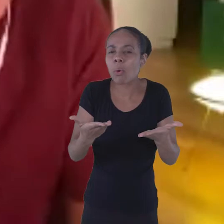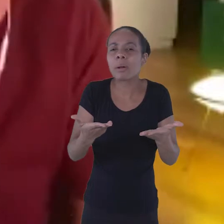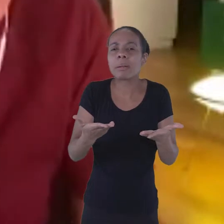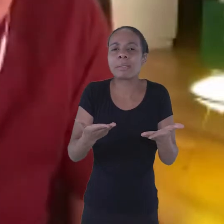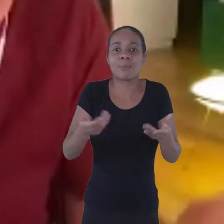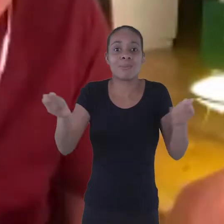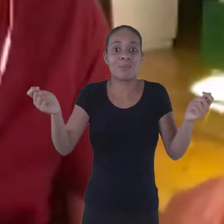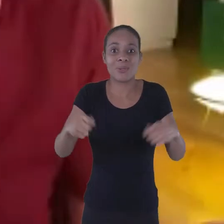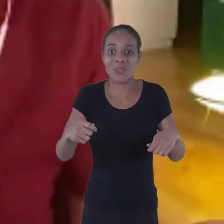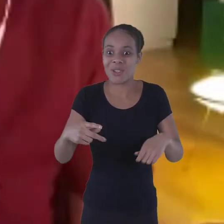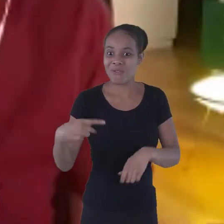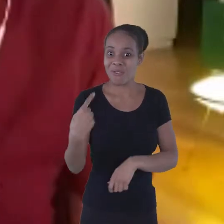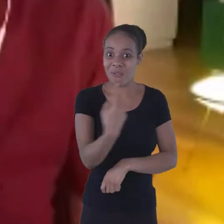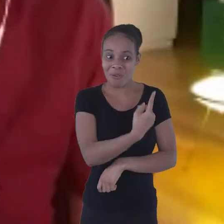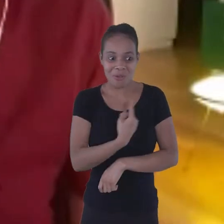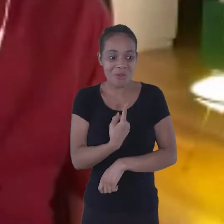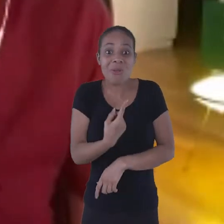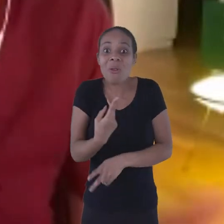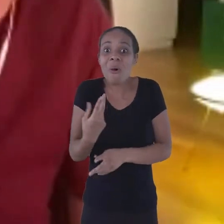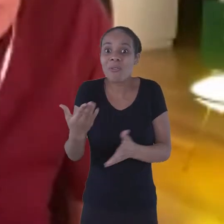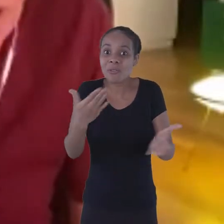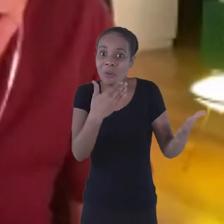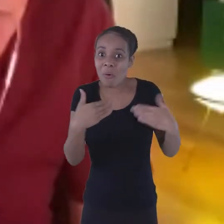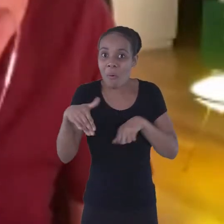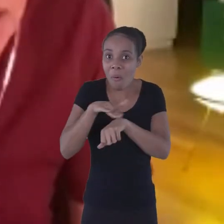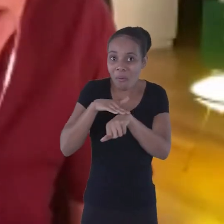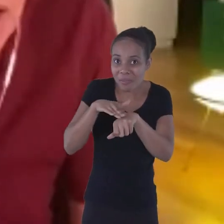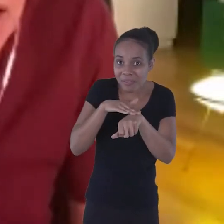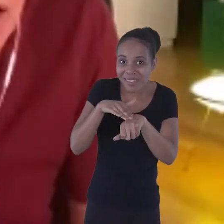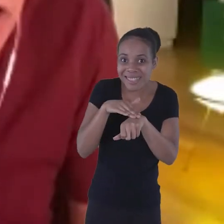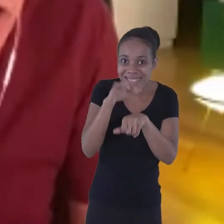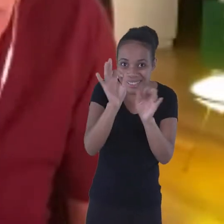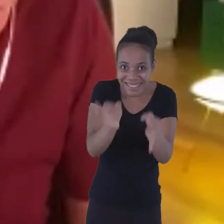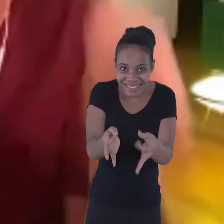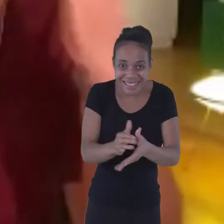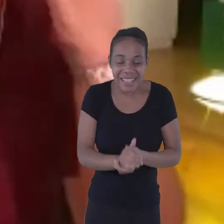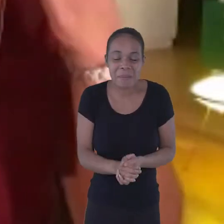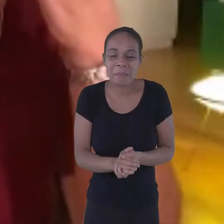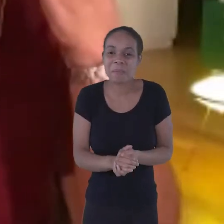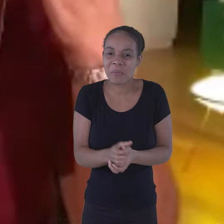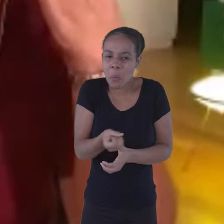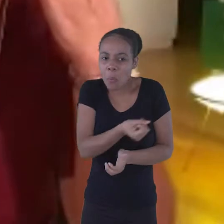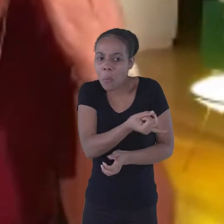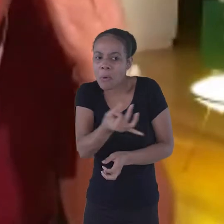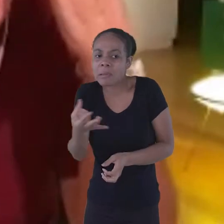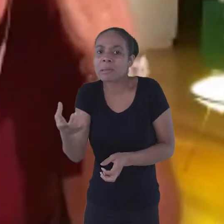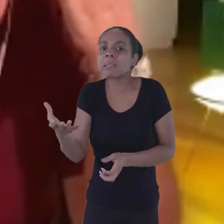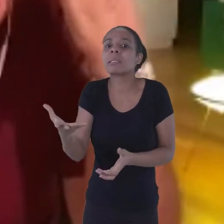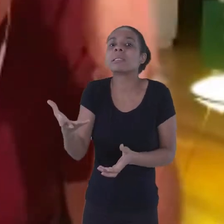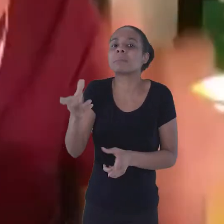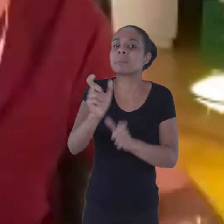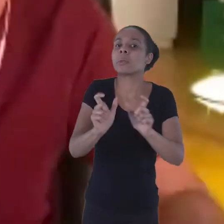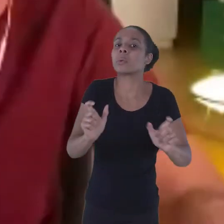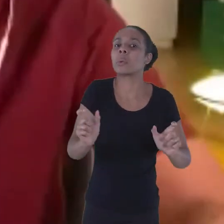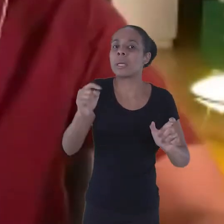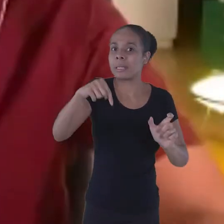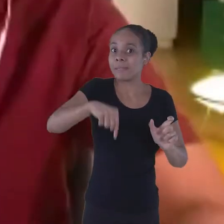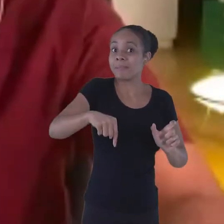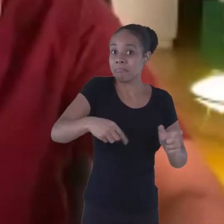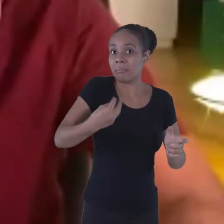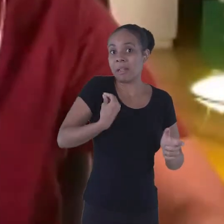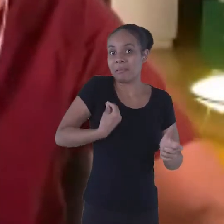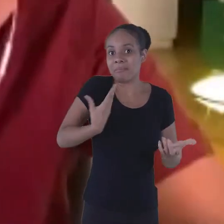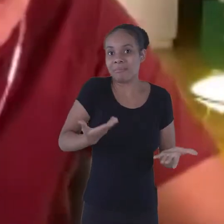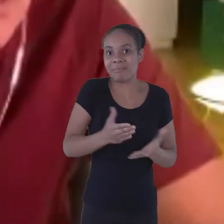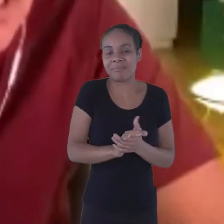conversando. Olha quanta gente a gente não tem aqui, né? E só para depois a gente, como estímulo, então a gente estava